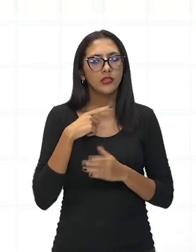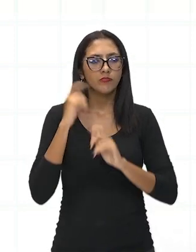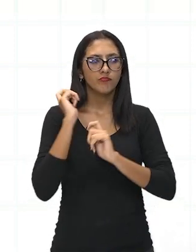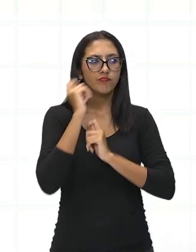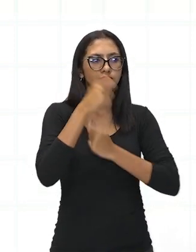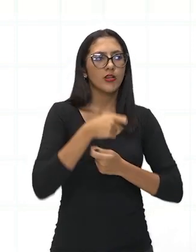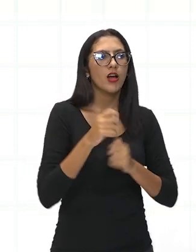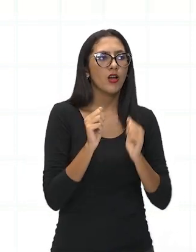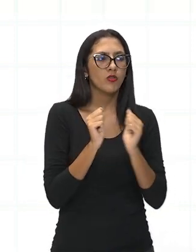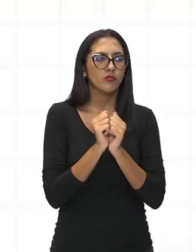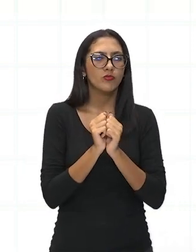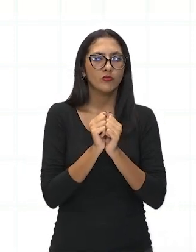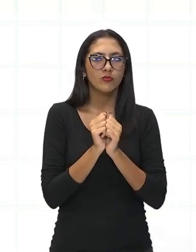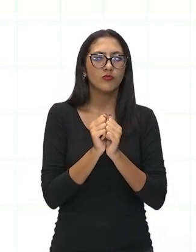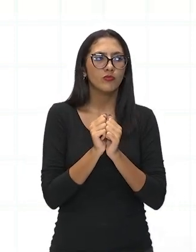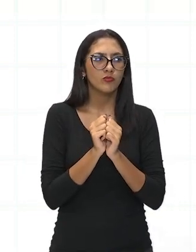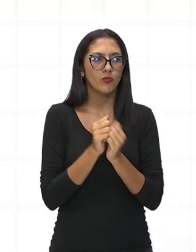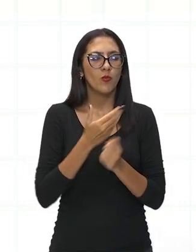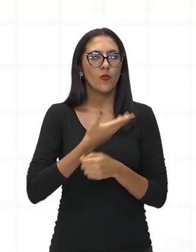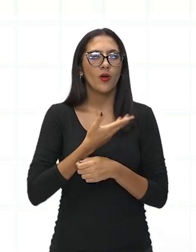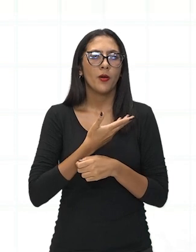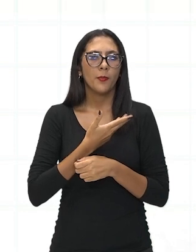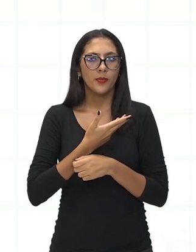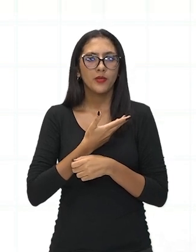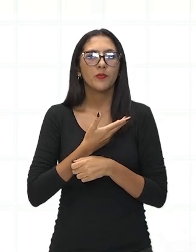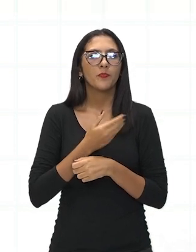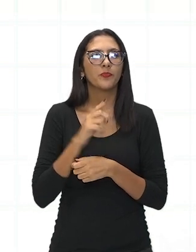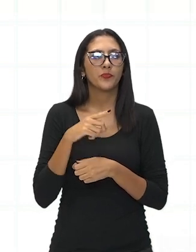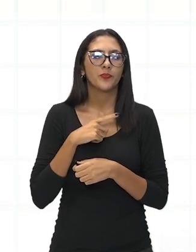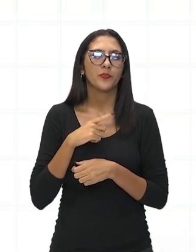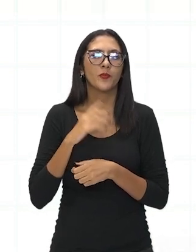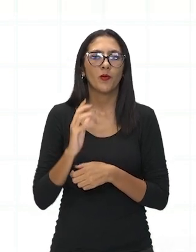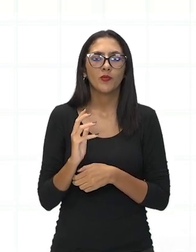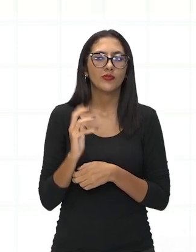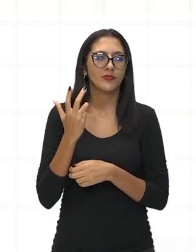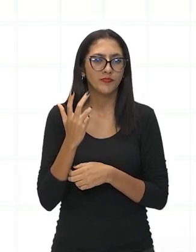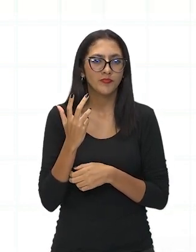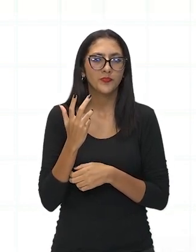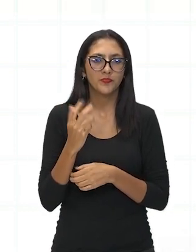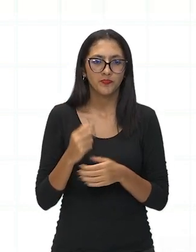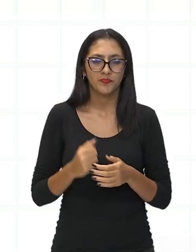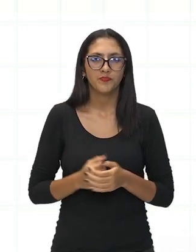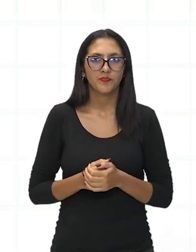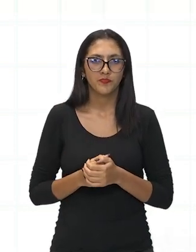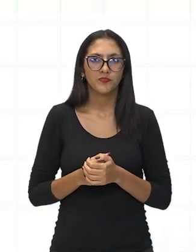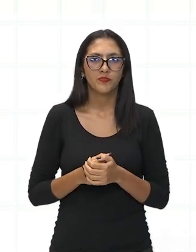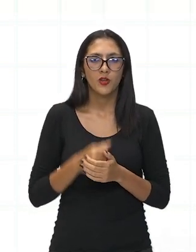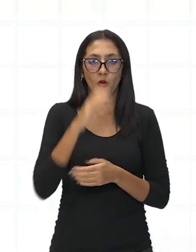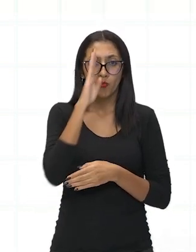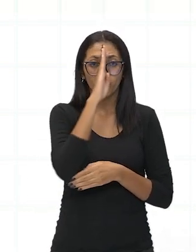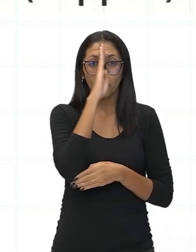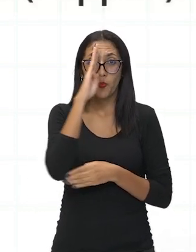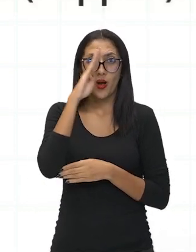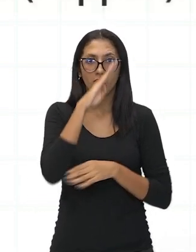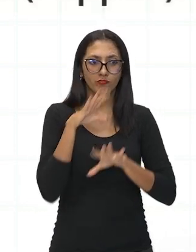amigos quando ele foi atacado, né? Ele foi atacado por um tubarão, só isso.